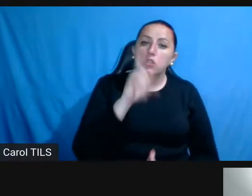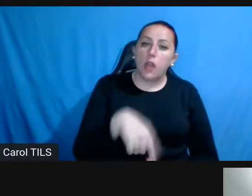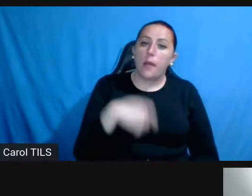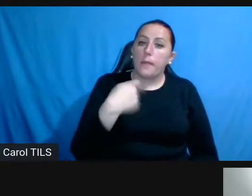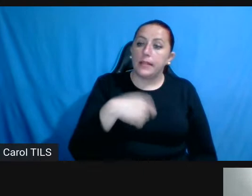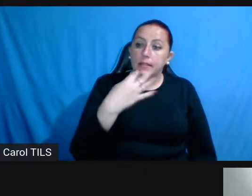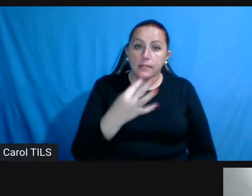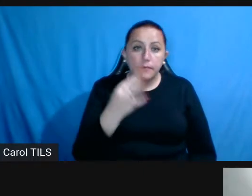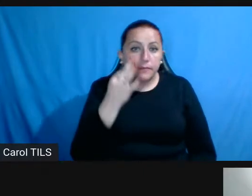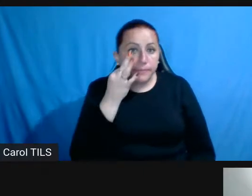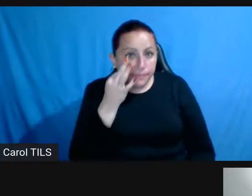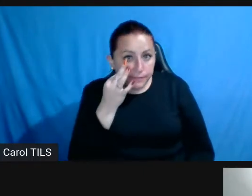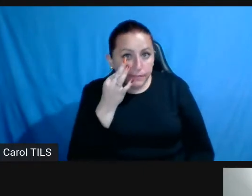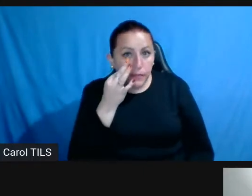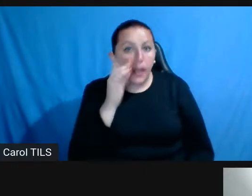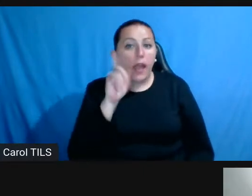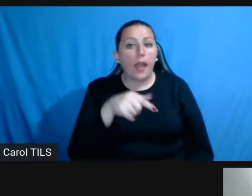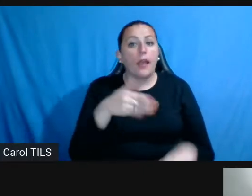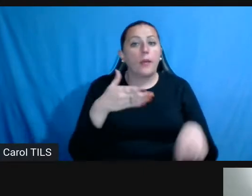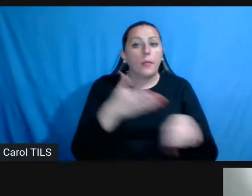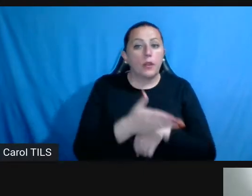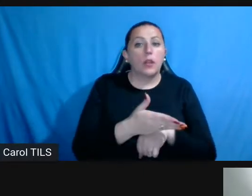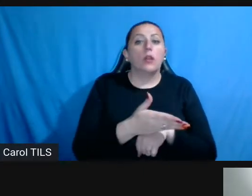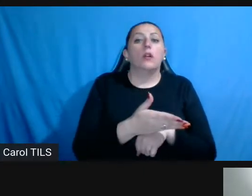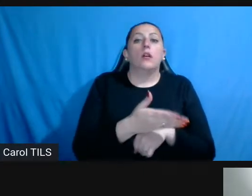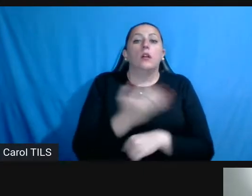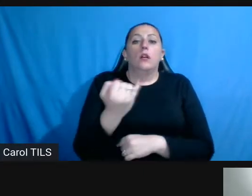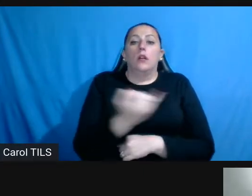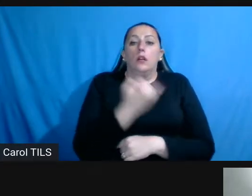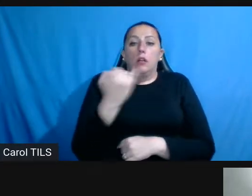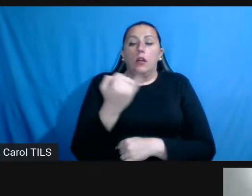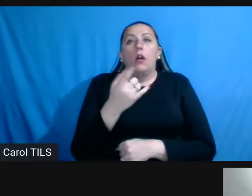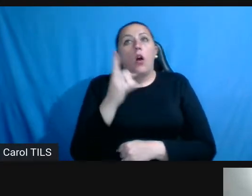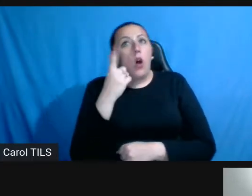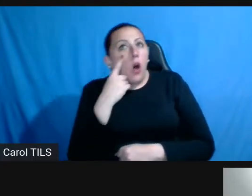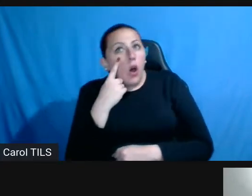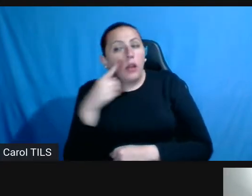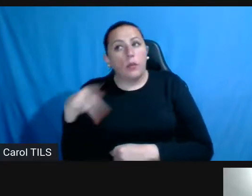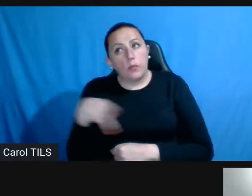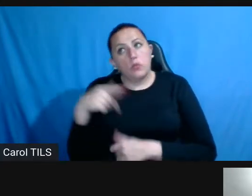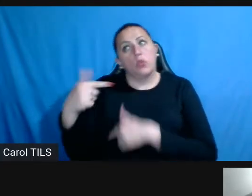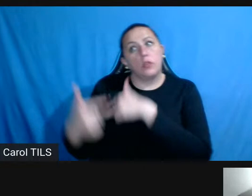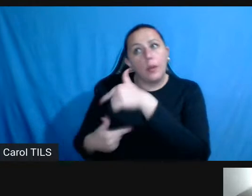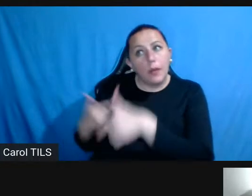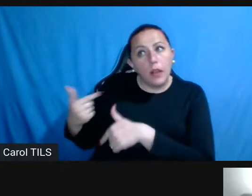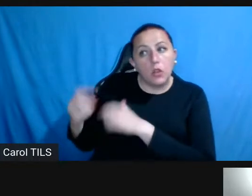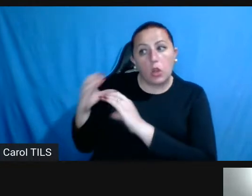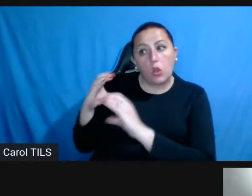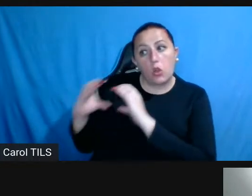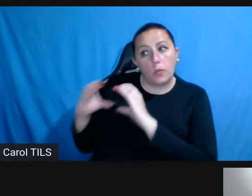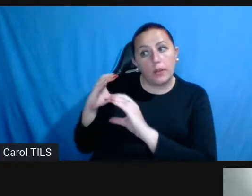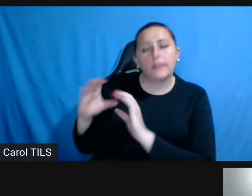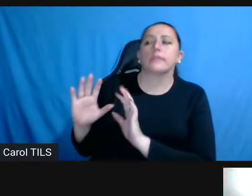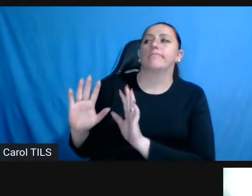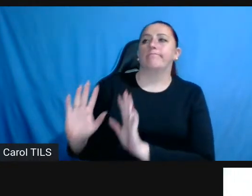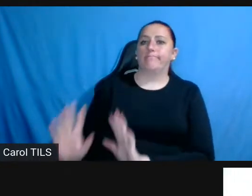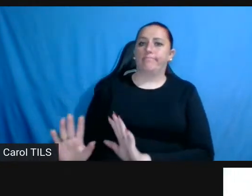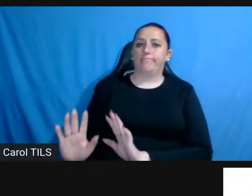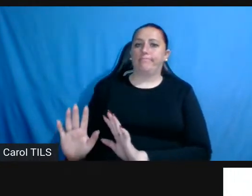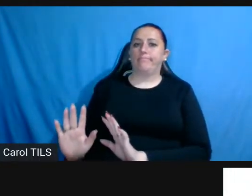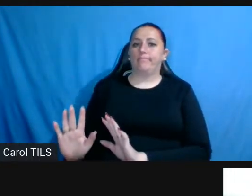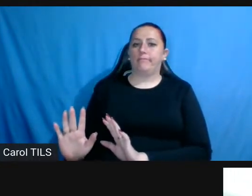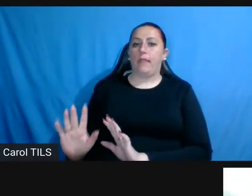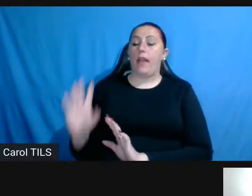É importante que vocês acessem. Ah, professor, olha, estou trabalhando. Então, a comunicação, ela é fundamental nesse momento,